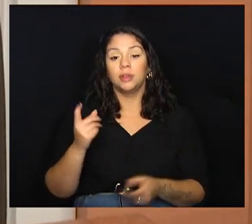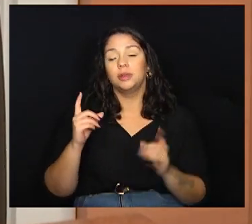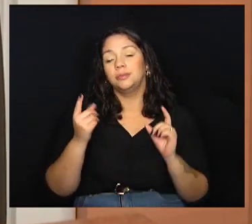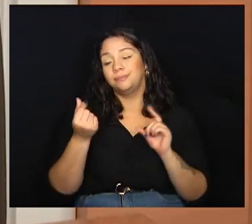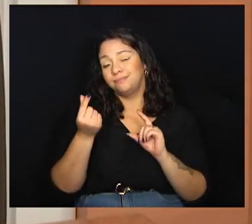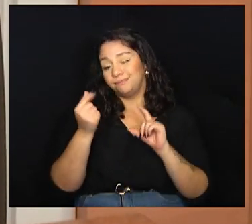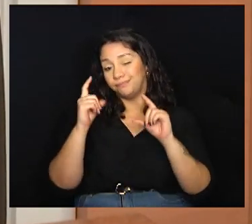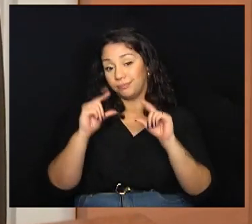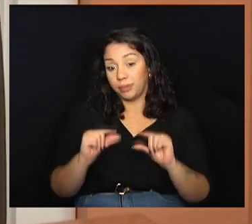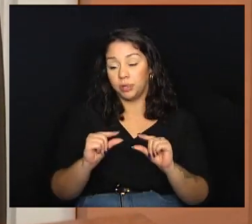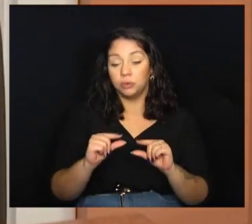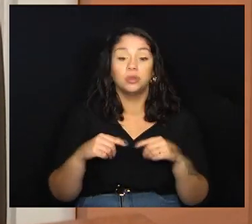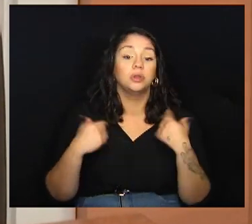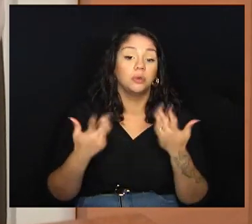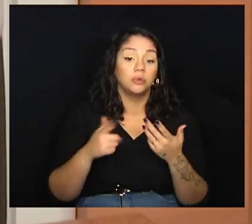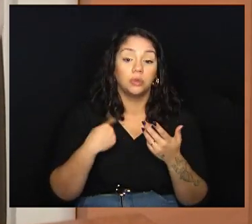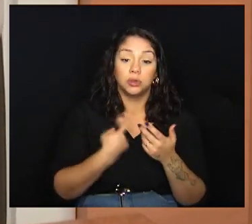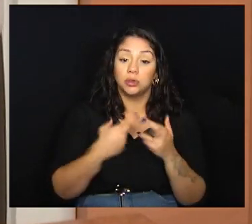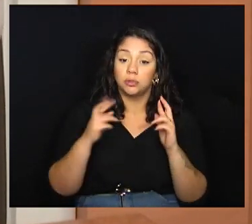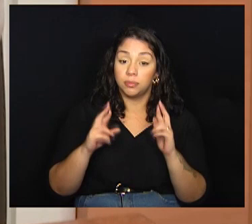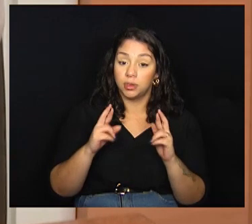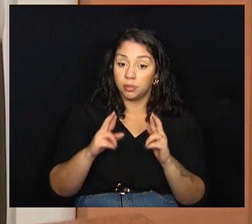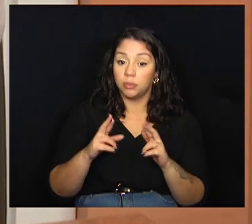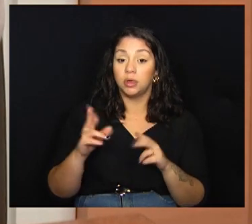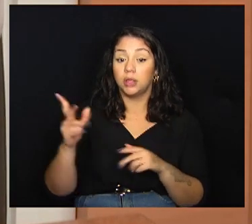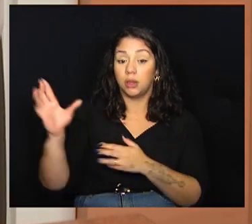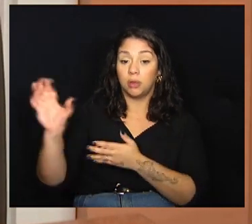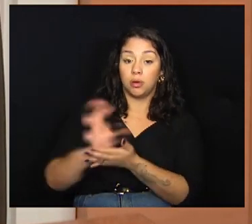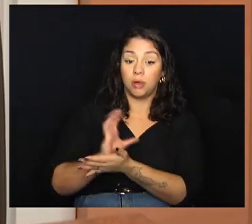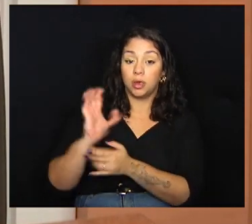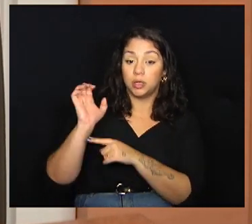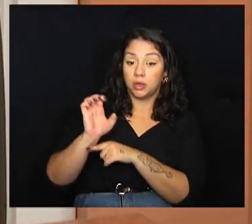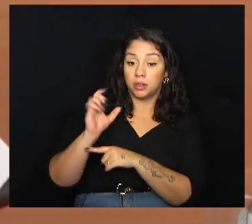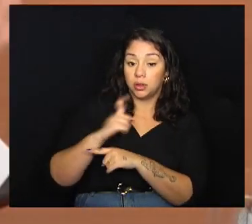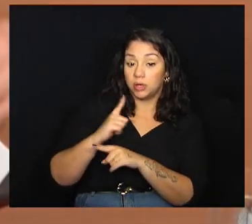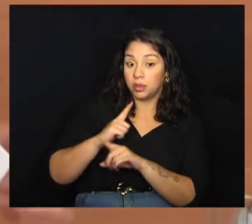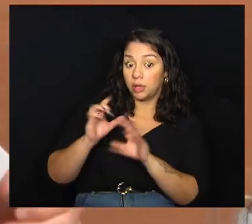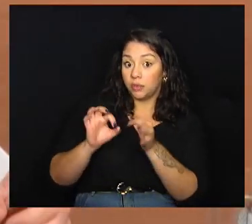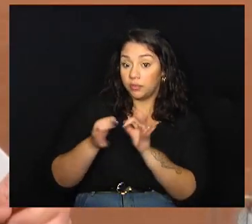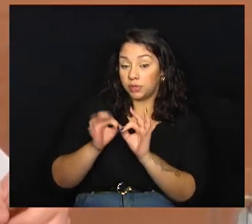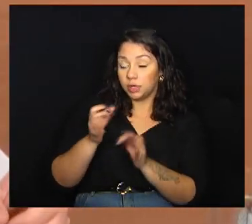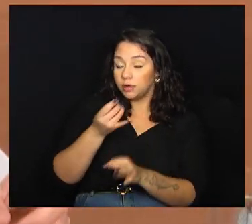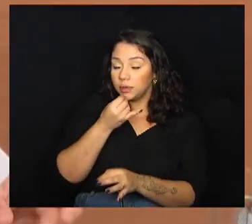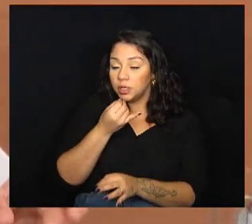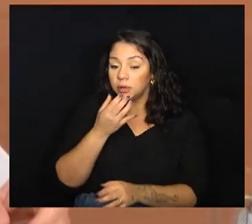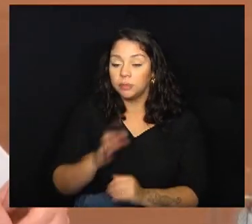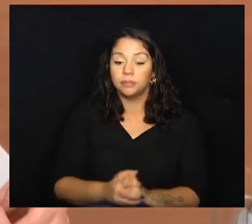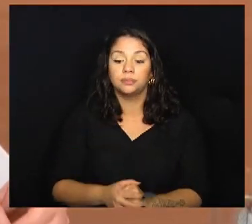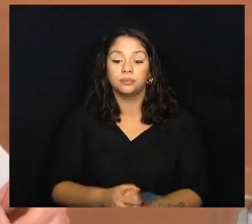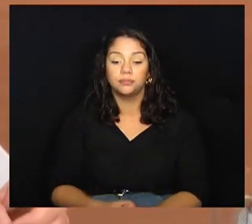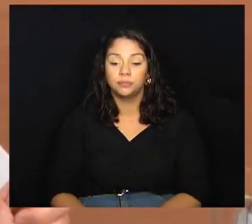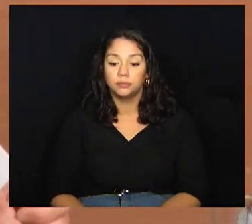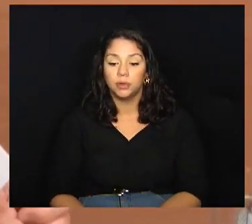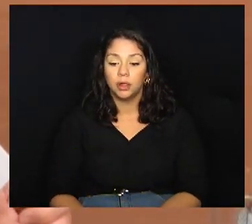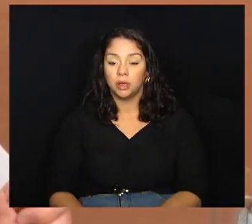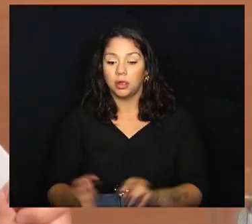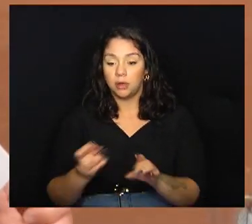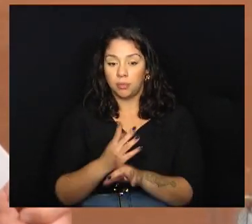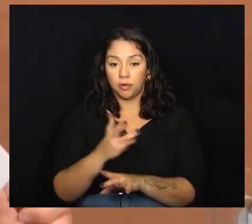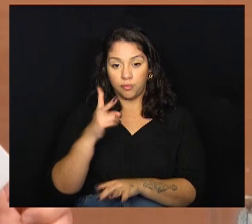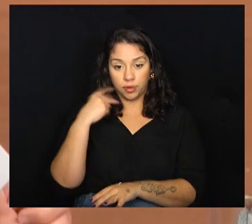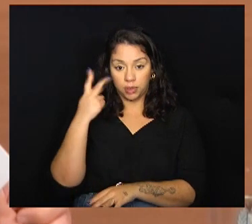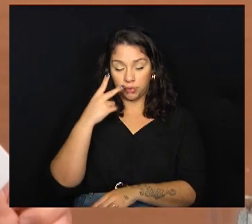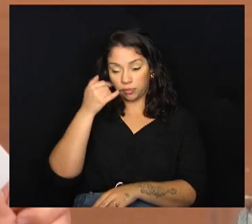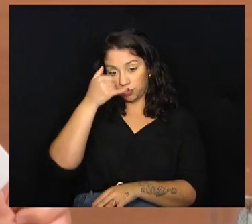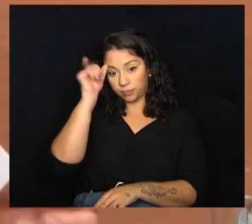Então a gente conta muito aí sim com os recursos estaduais para a realização de oficinas, por exemplo. Ao término, o vereador Paulo Búfalo lembrou